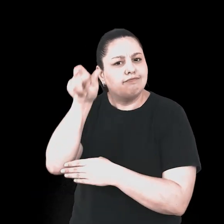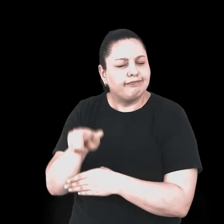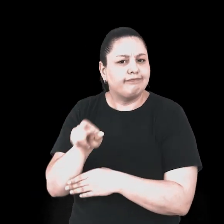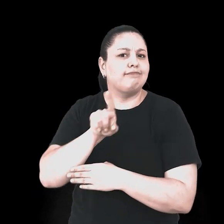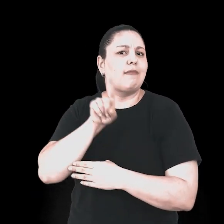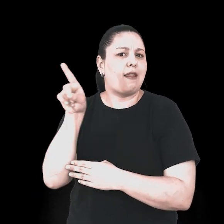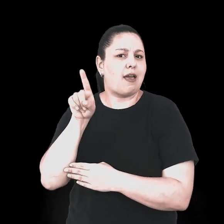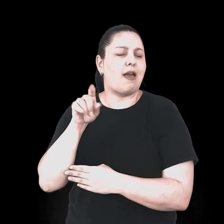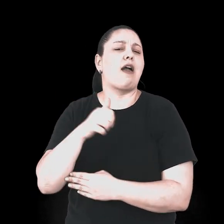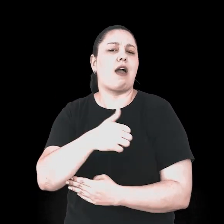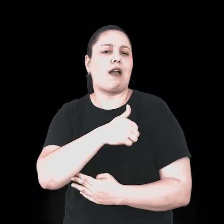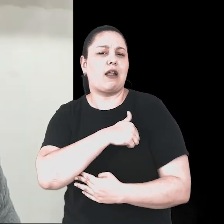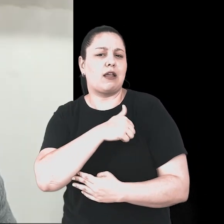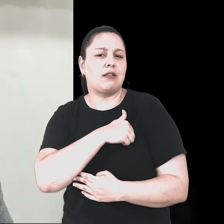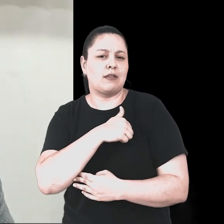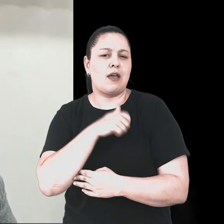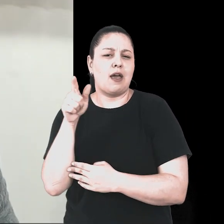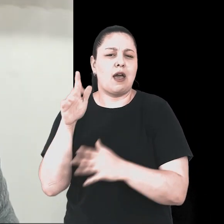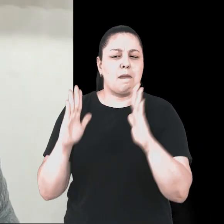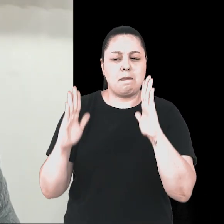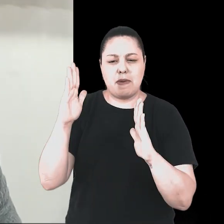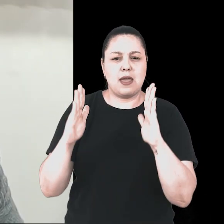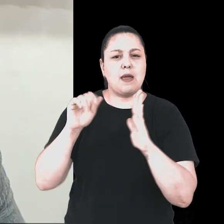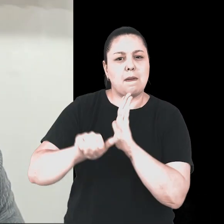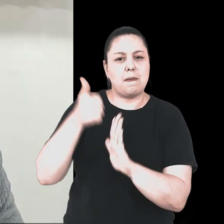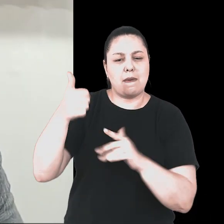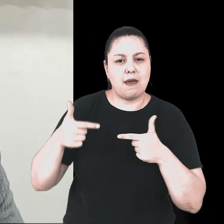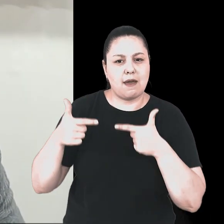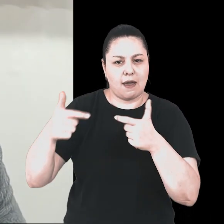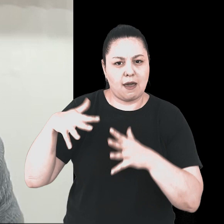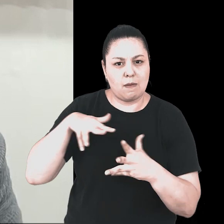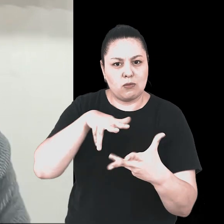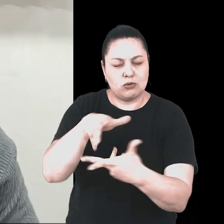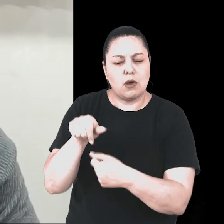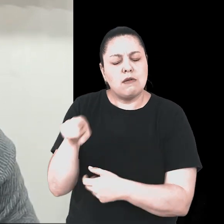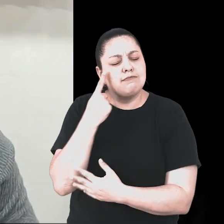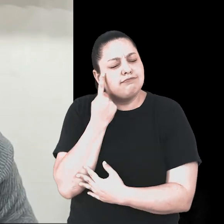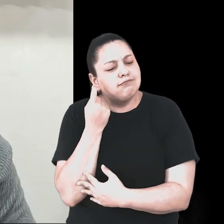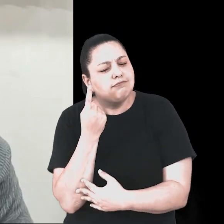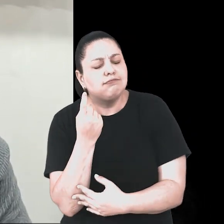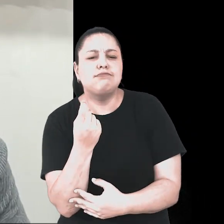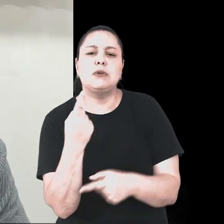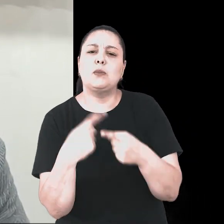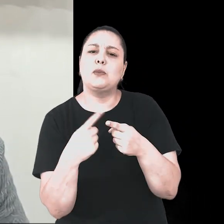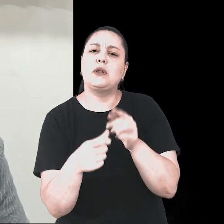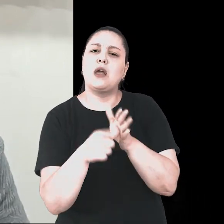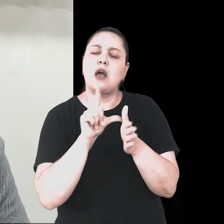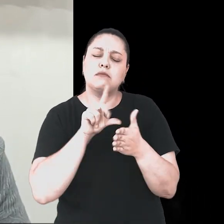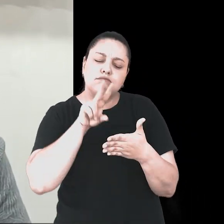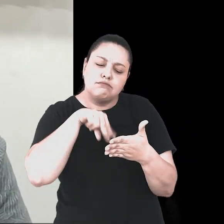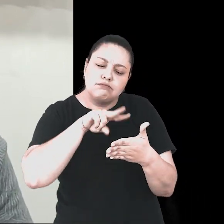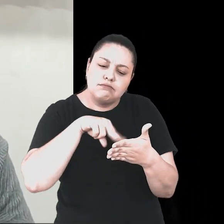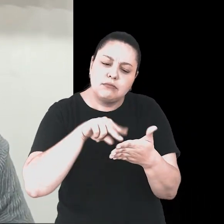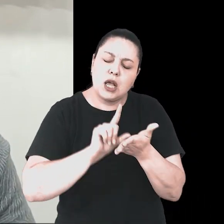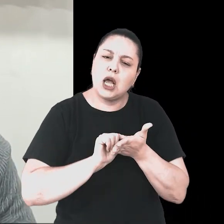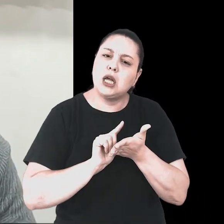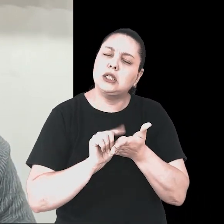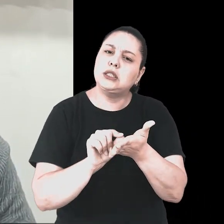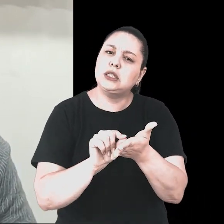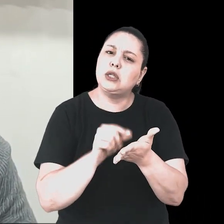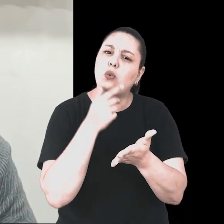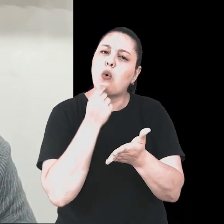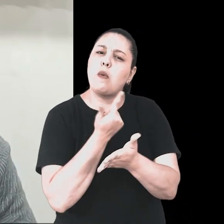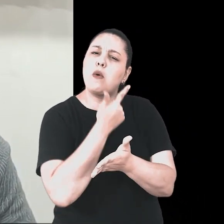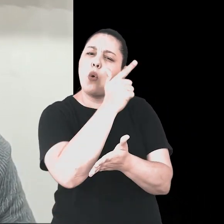atuado no corpo médico canadense durante a Primeira Guerra Mundial, interessou-se pela ideia da insulina após ler um artigo científico do